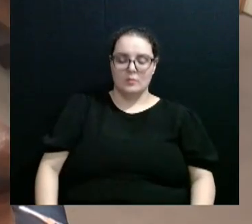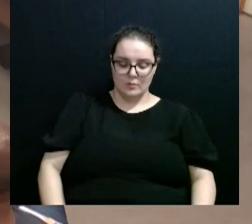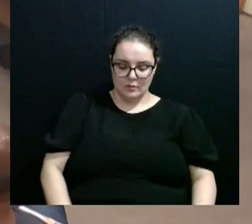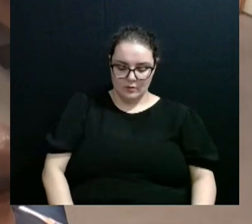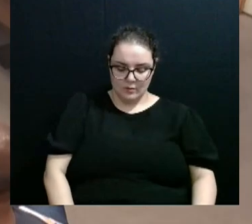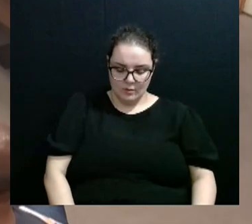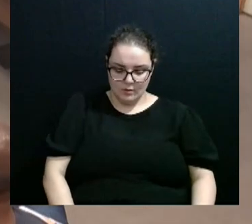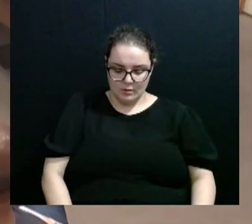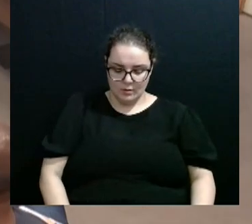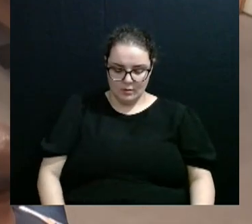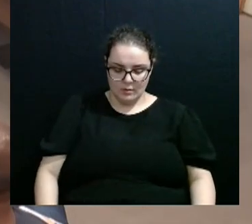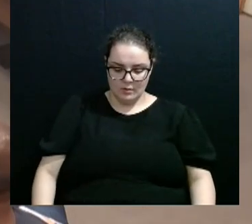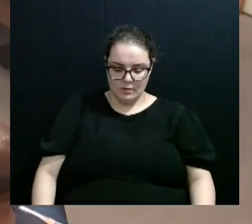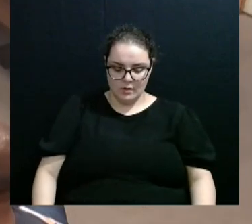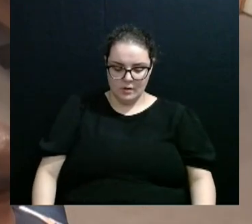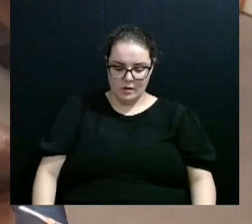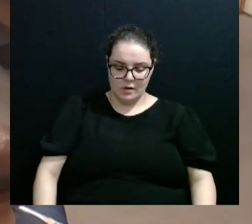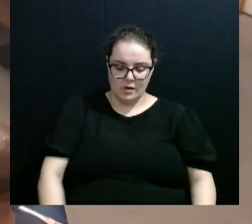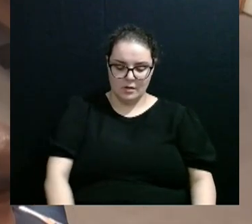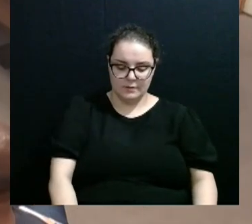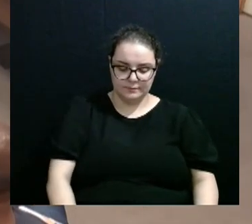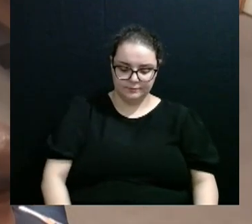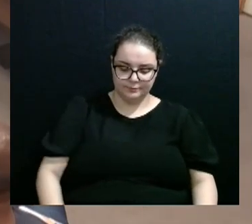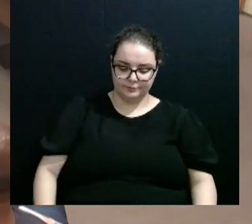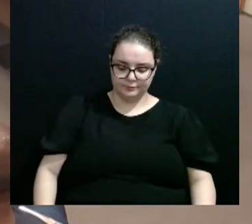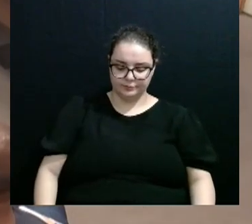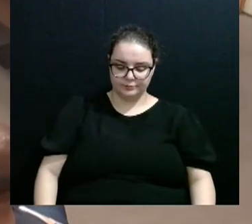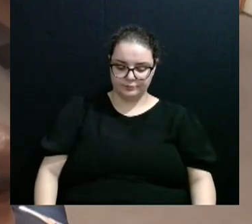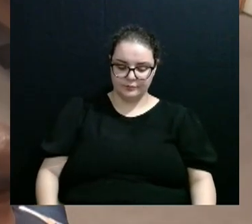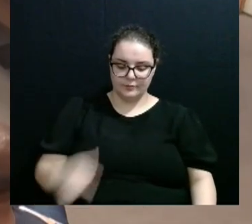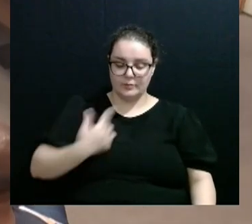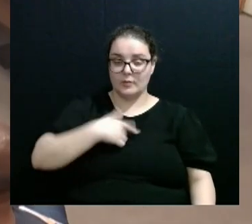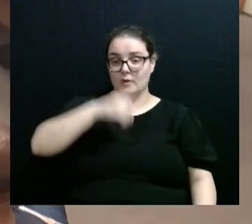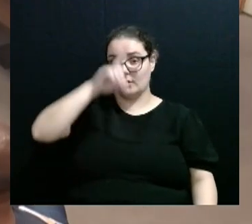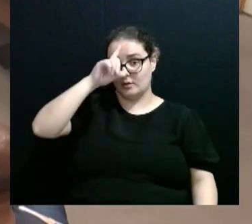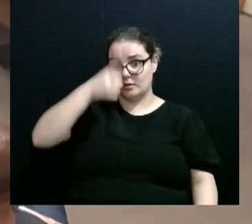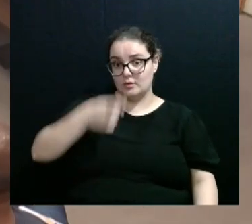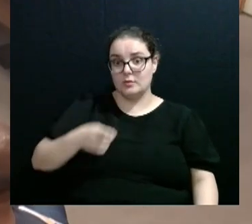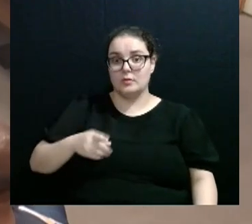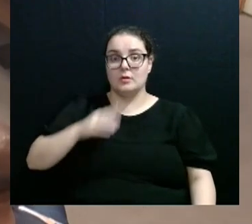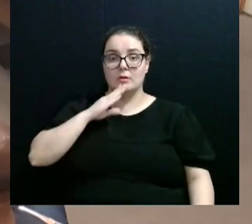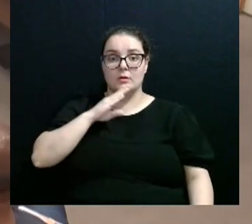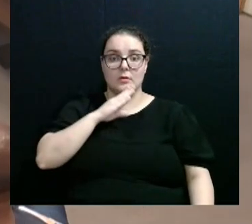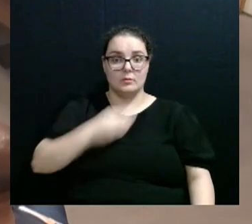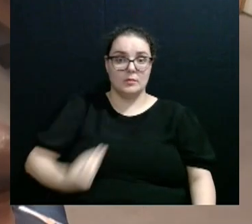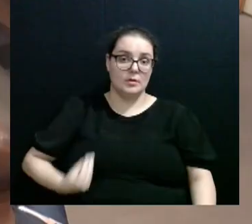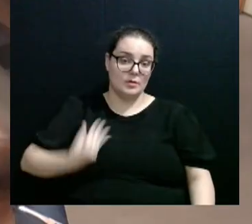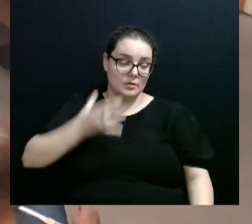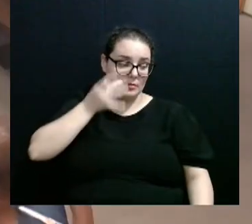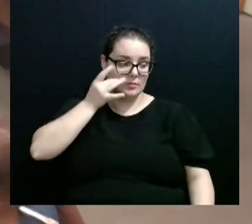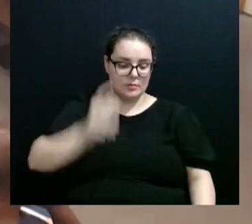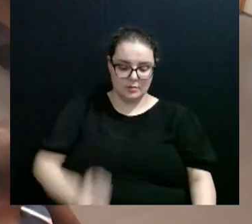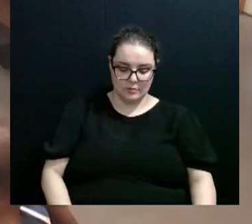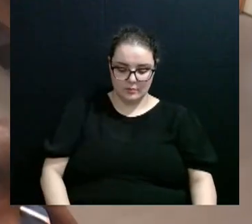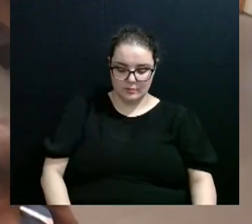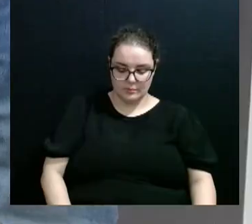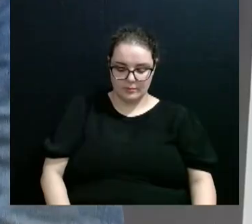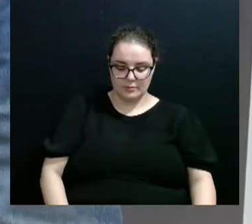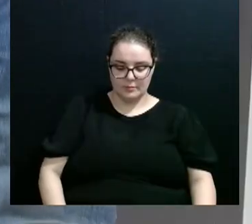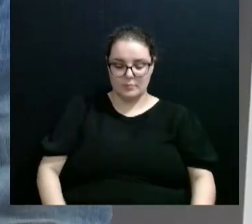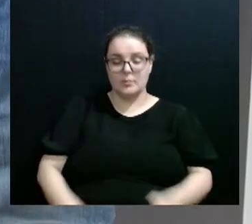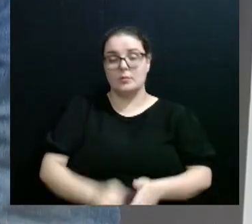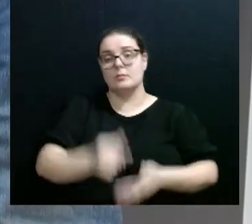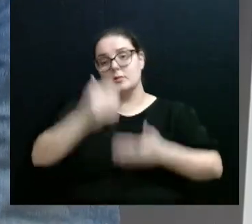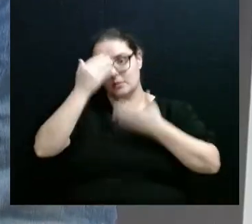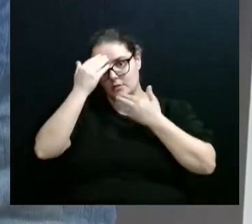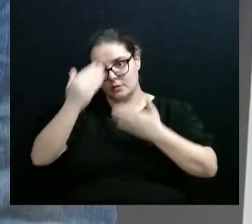né? Nós, proprietários de bares que aqui presentes, a gente primeiro tem que agradecer a iniciativa e a boa vontade de todos vocês sendo